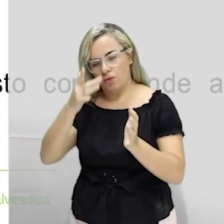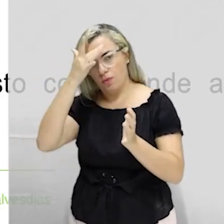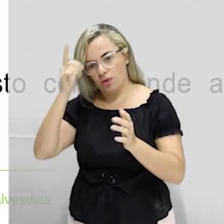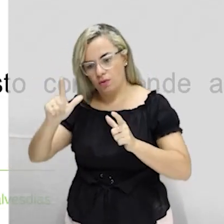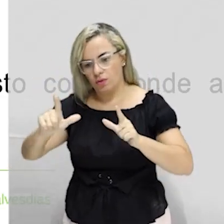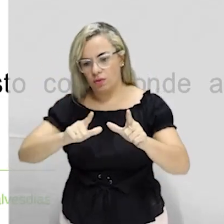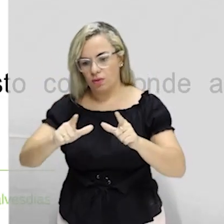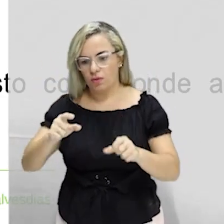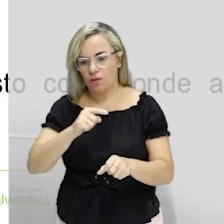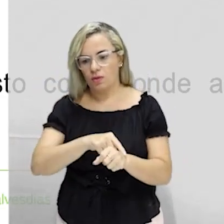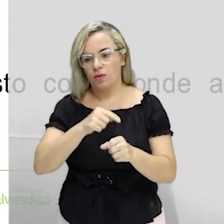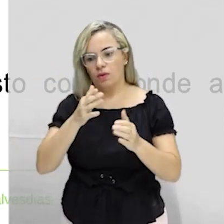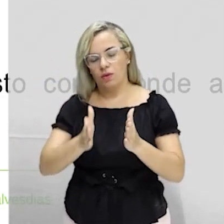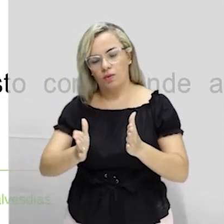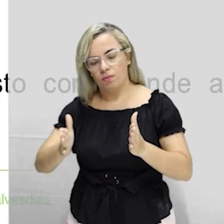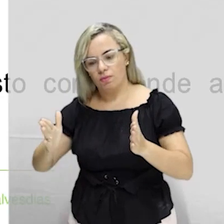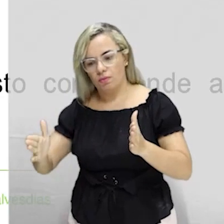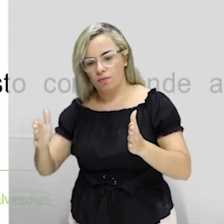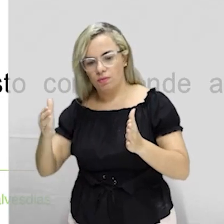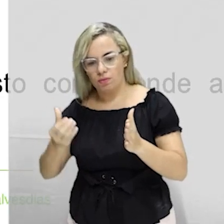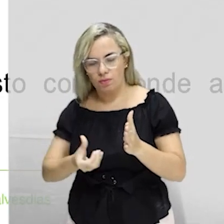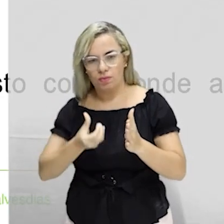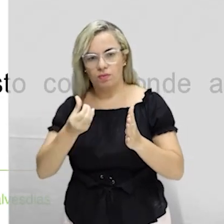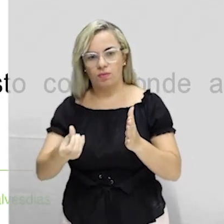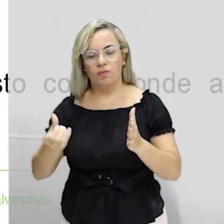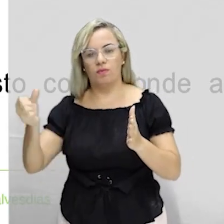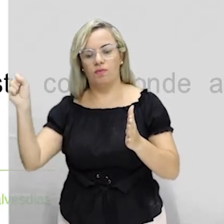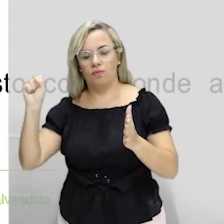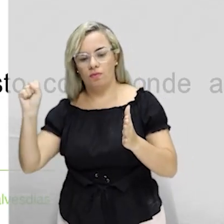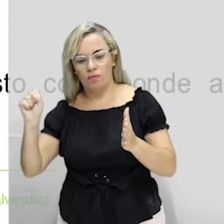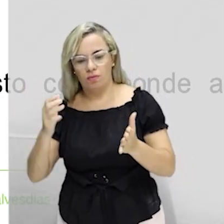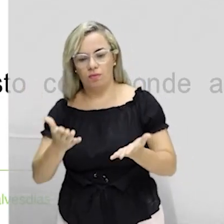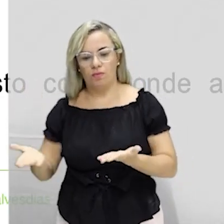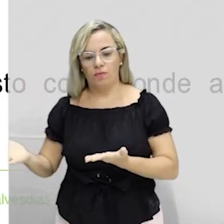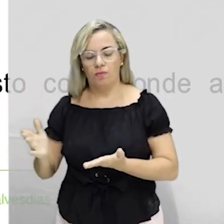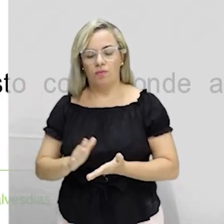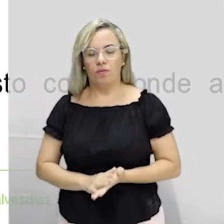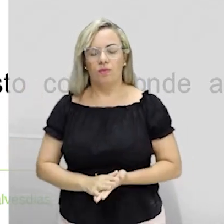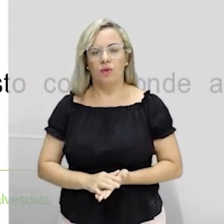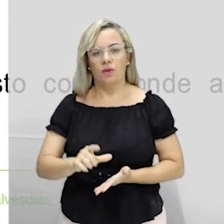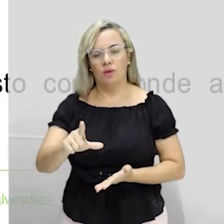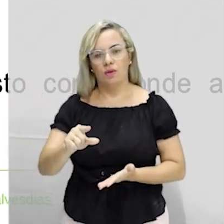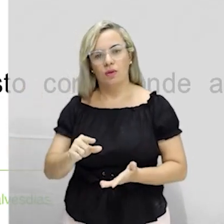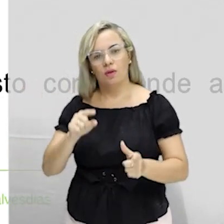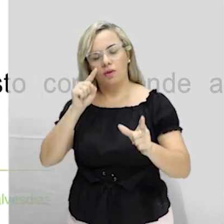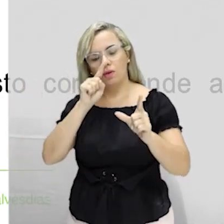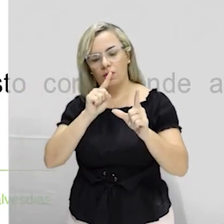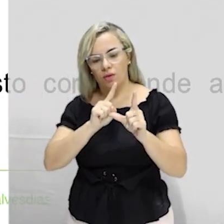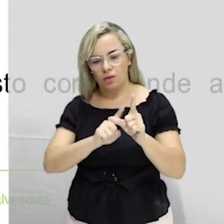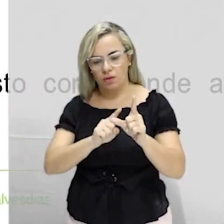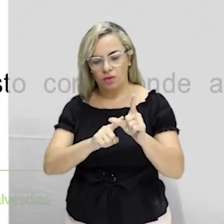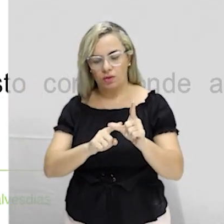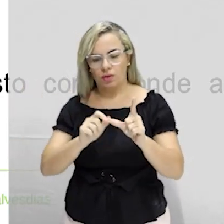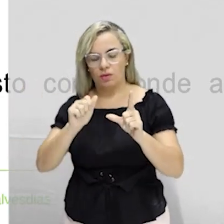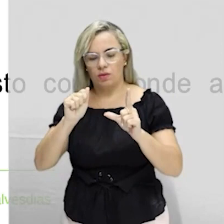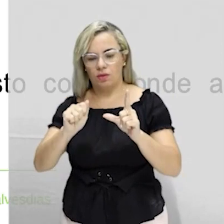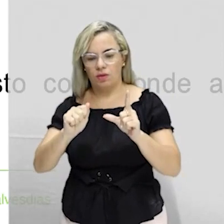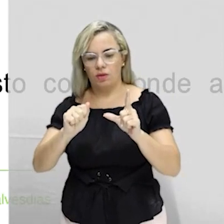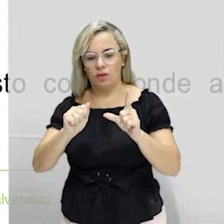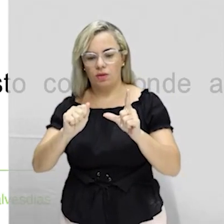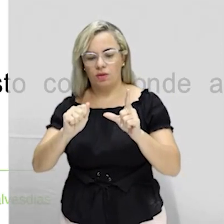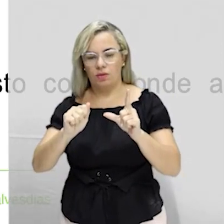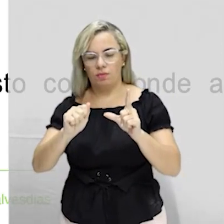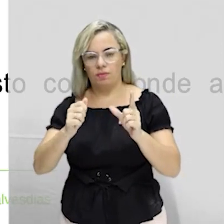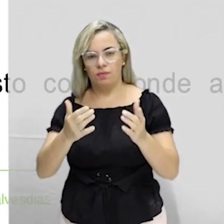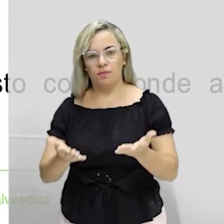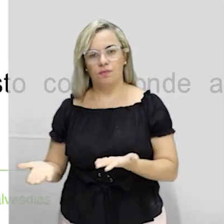tempo, né, vai ser justamente de 6 segundos, tá? E lá nas opções, 6 segundos já está como